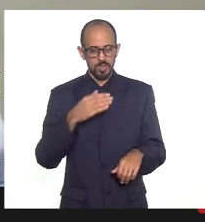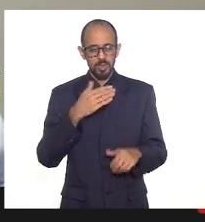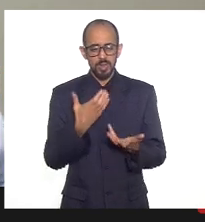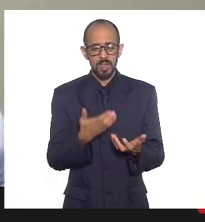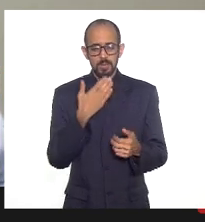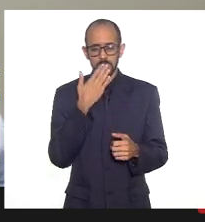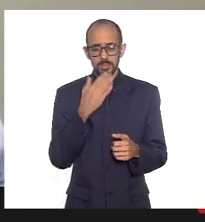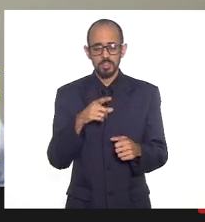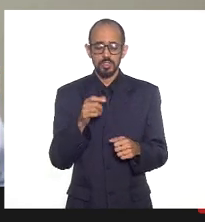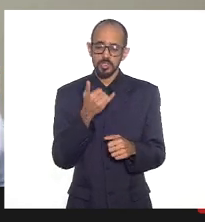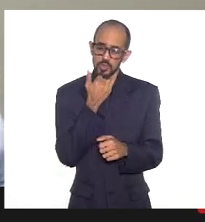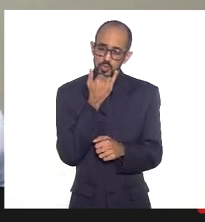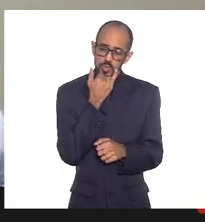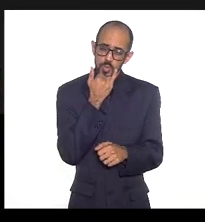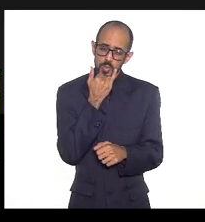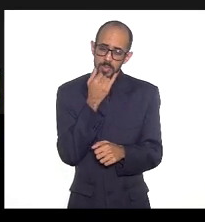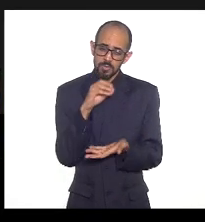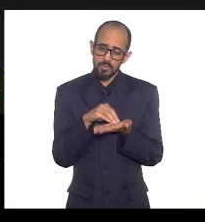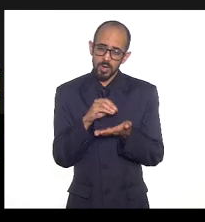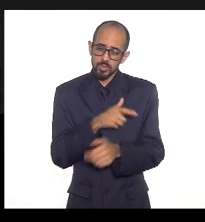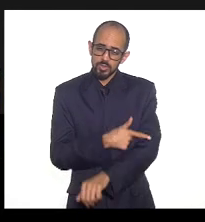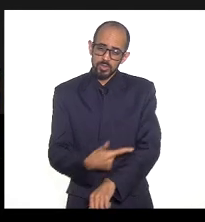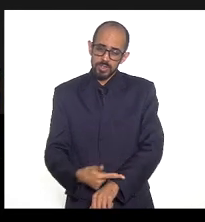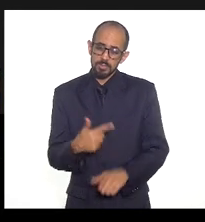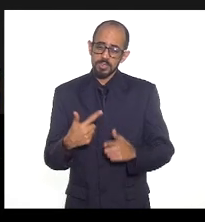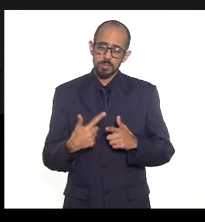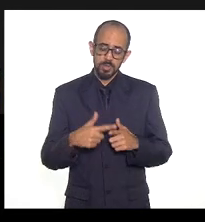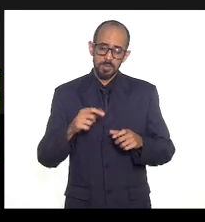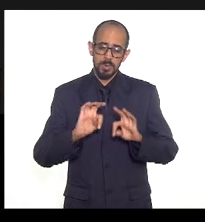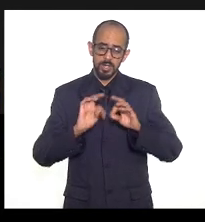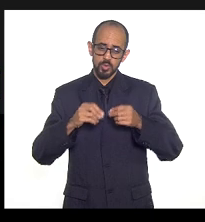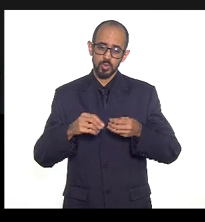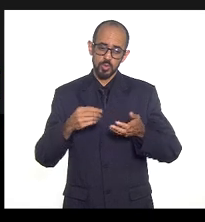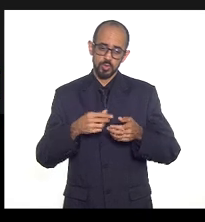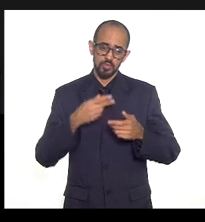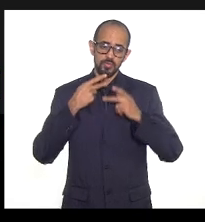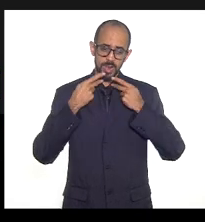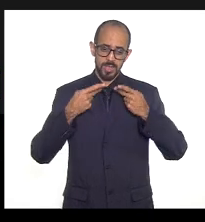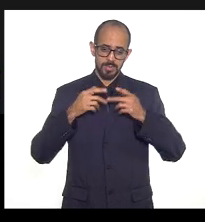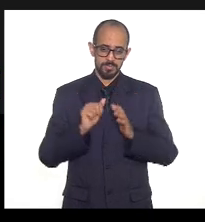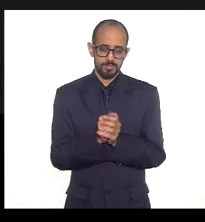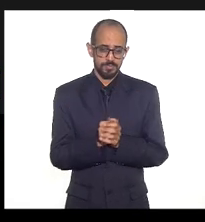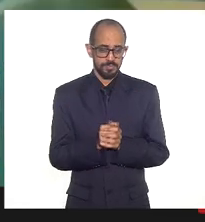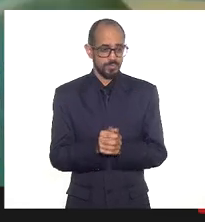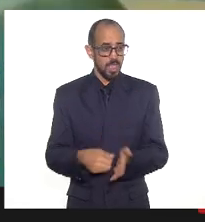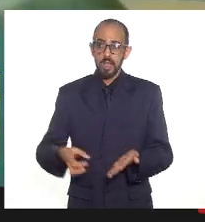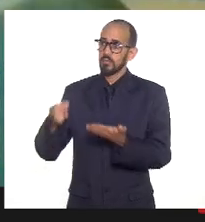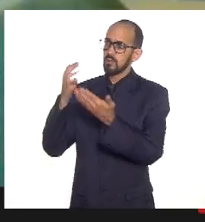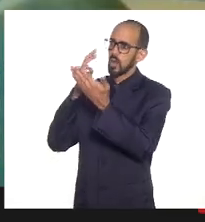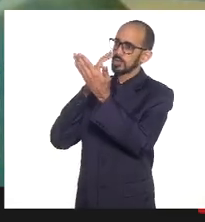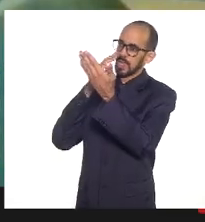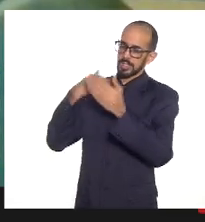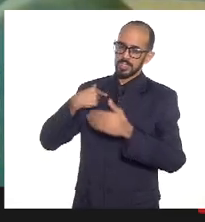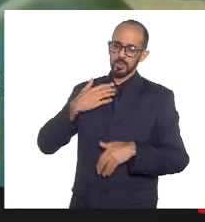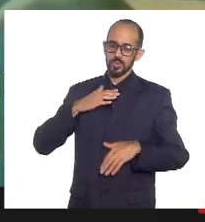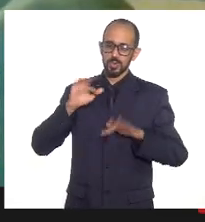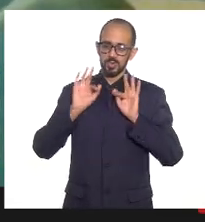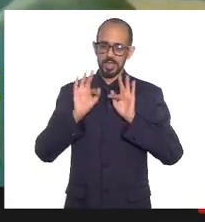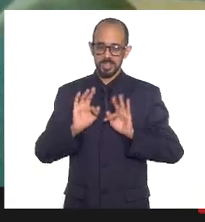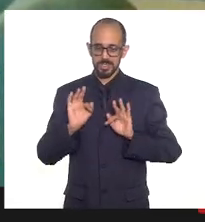a indelicadeza, mas é para garantir a fala de todo mundo. Deputado Carlos Mick. O Valdec, eu estou contente aqui que